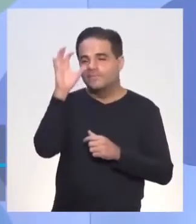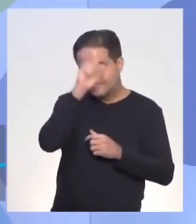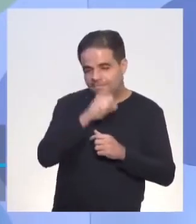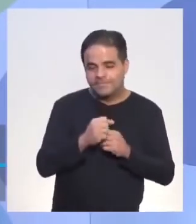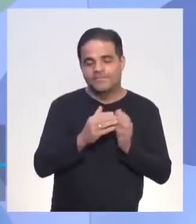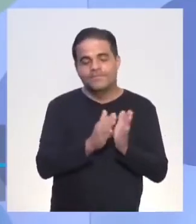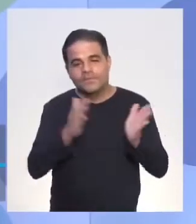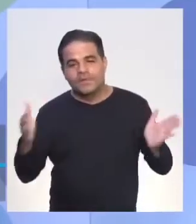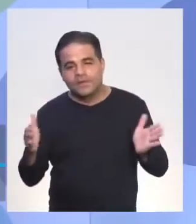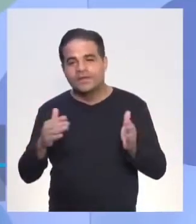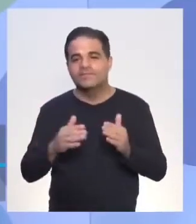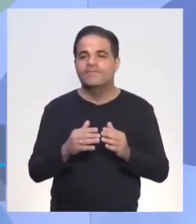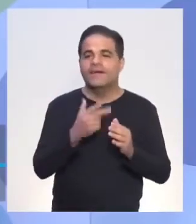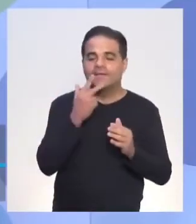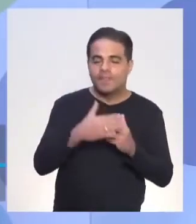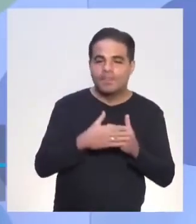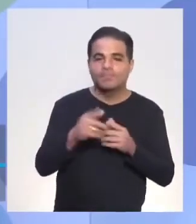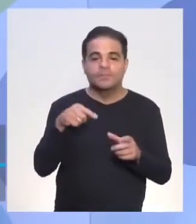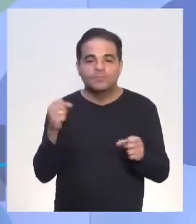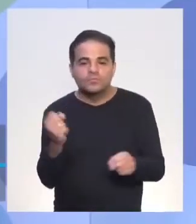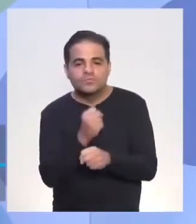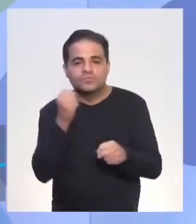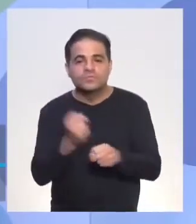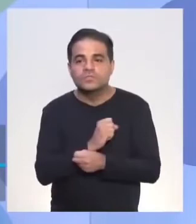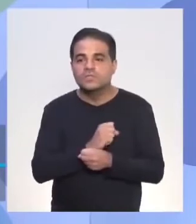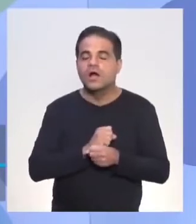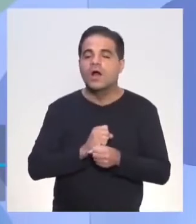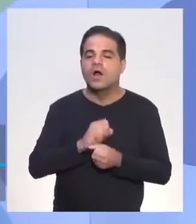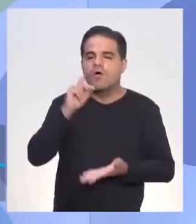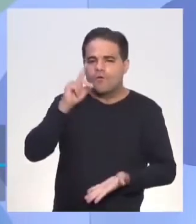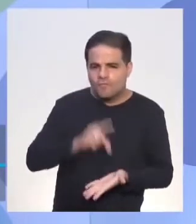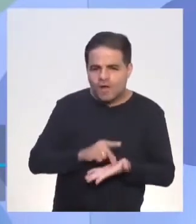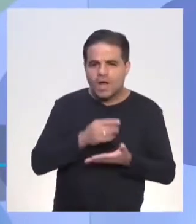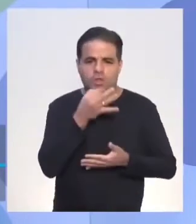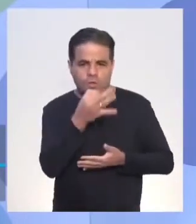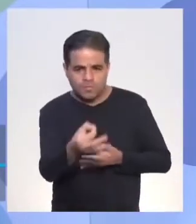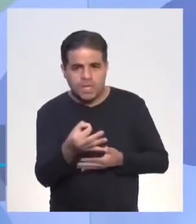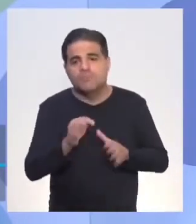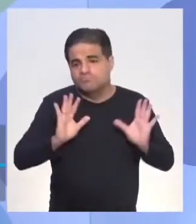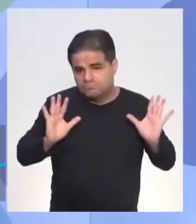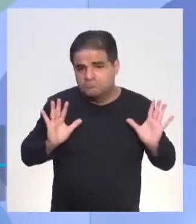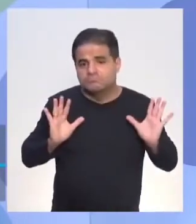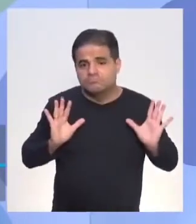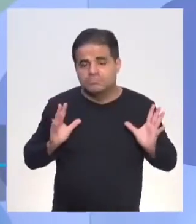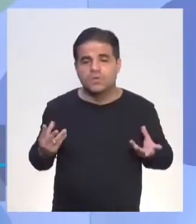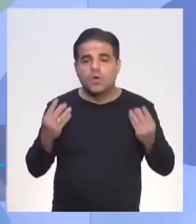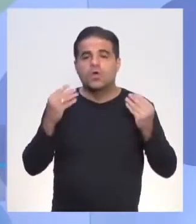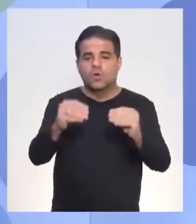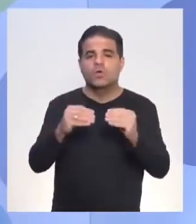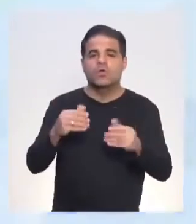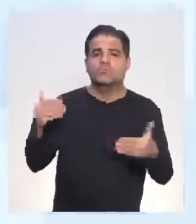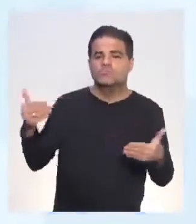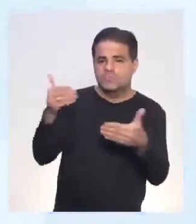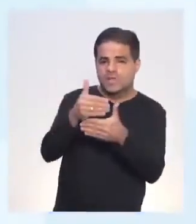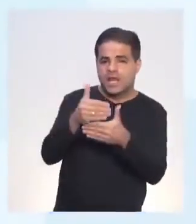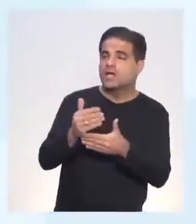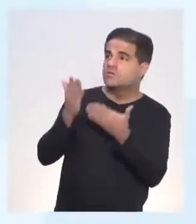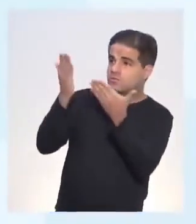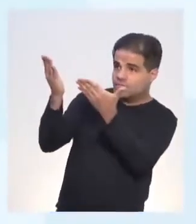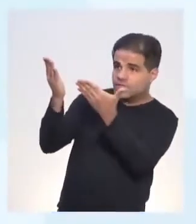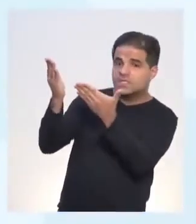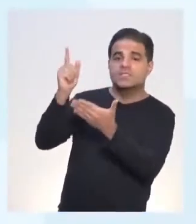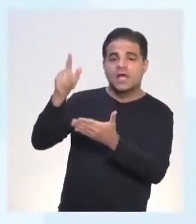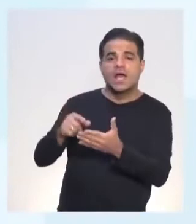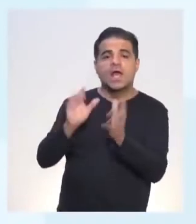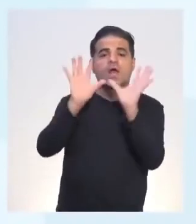Então, assim, mais ou menos essa ideia da construção de fato e opinião. Eu coloquei na tela, quer dizer, eu fiz um slide, vou pôr na tela para vocês agora,